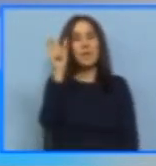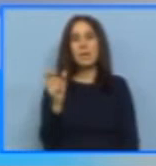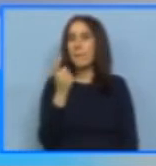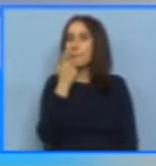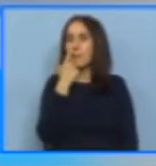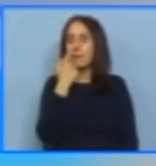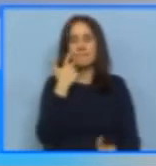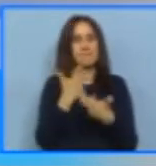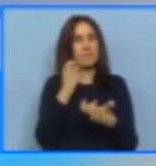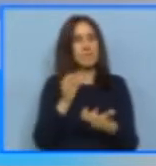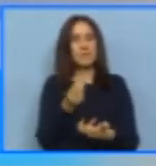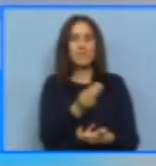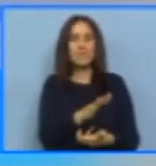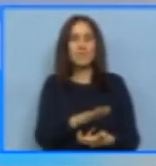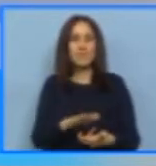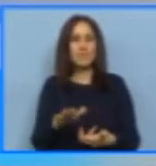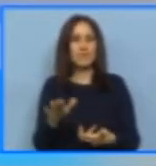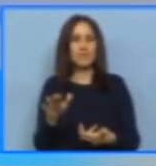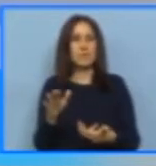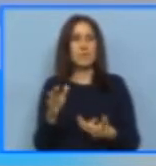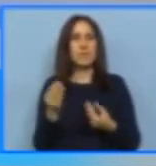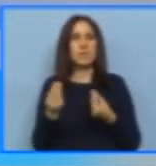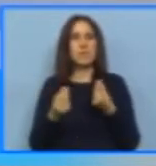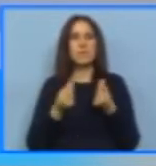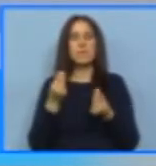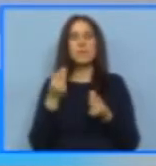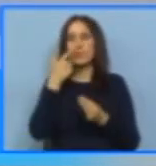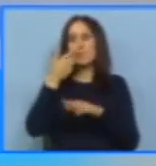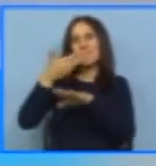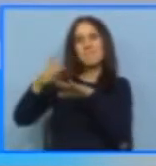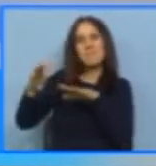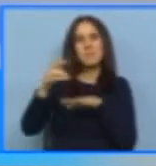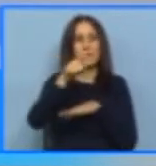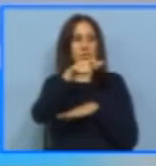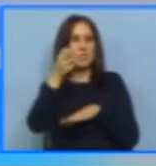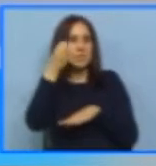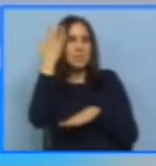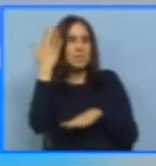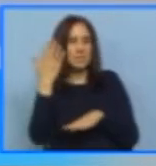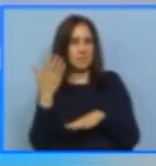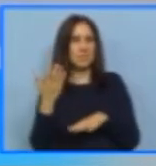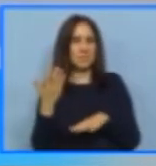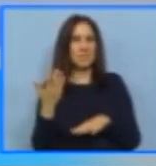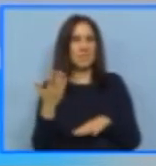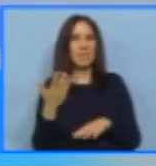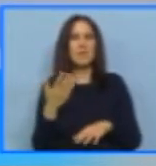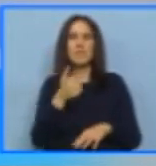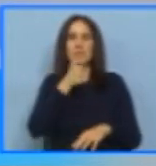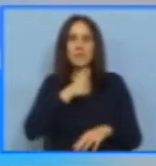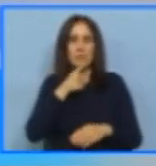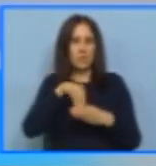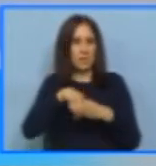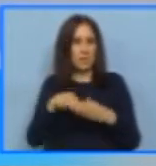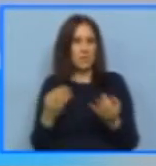preferência nítida pelos pequeninos, pelos marginalizados, pelos esquecidos, não é? Pelos que têm contextos de